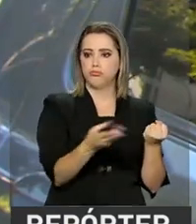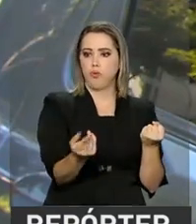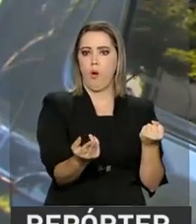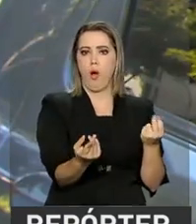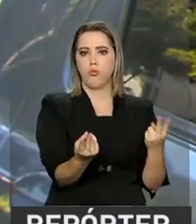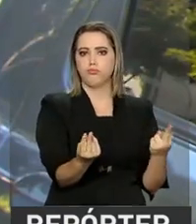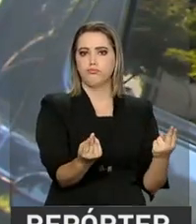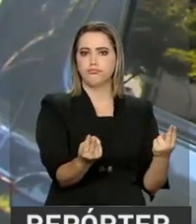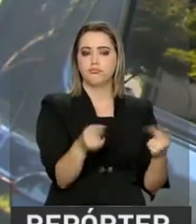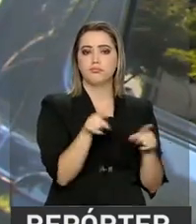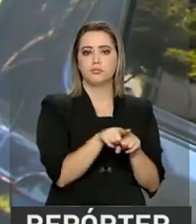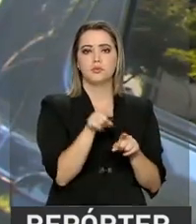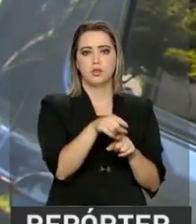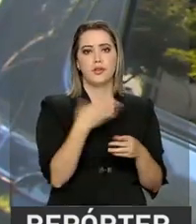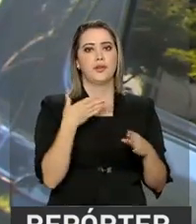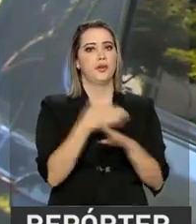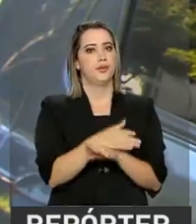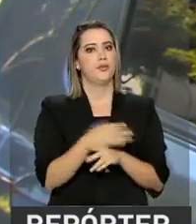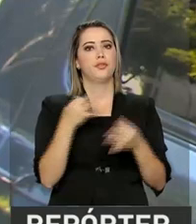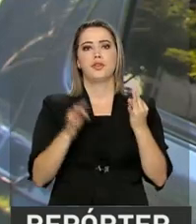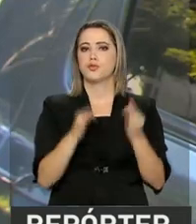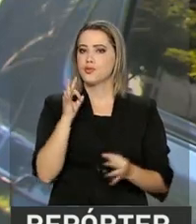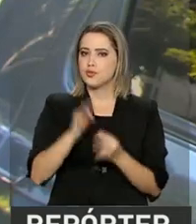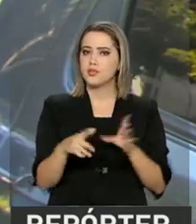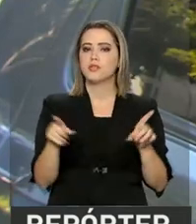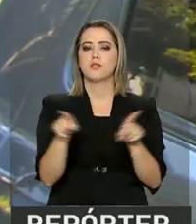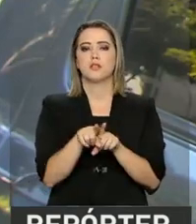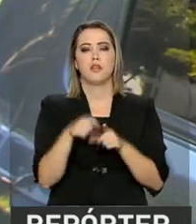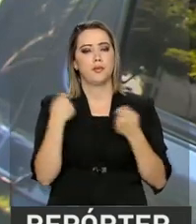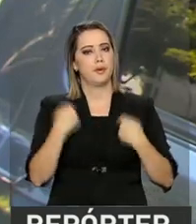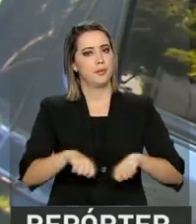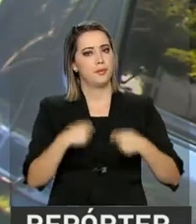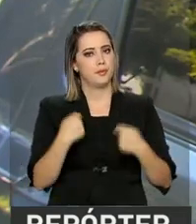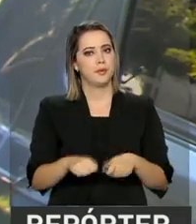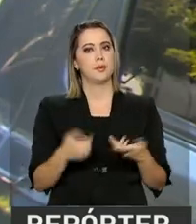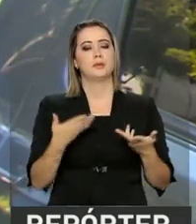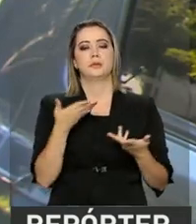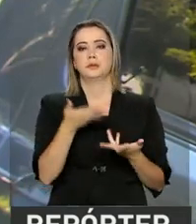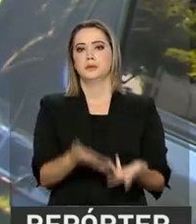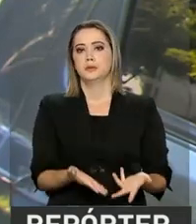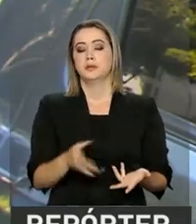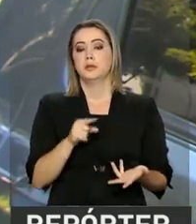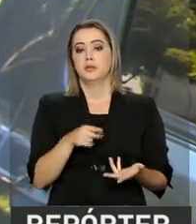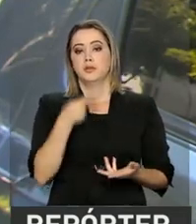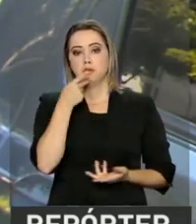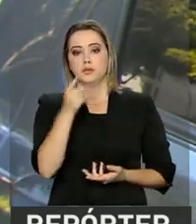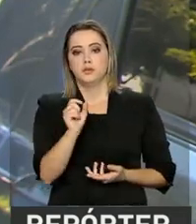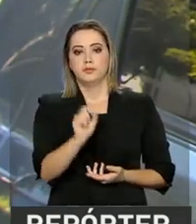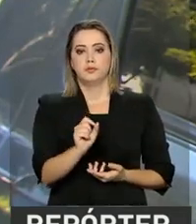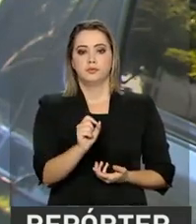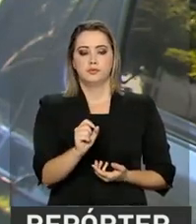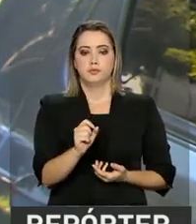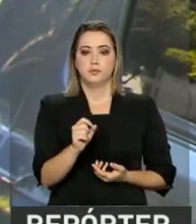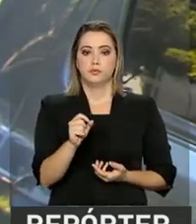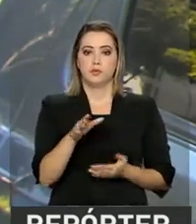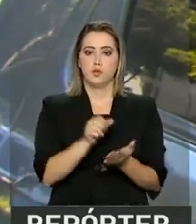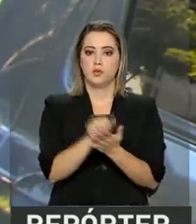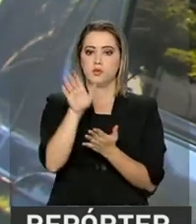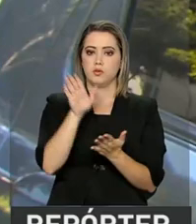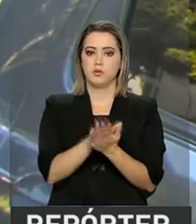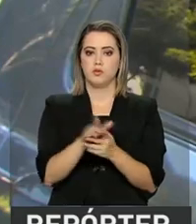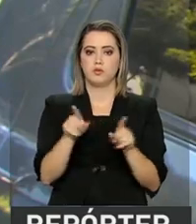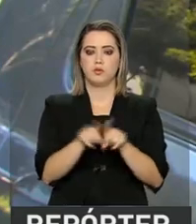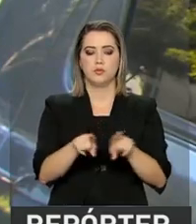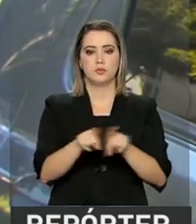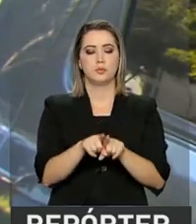fórum, porque lá eu entrei eh com ação também no no fórum, no Tribunal de Justiça, falando sobre as multas, né,